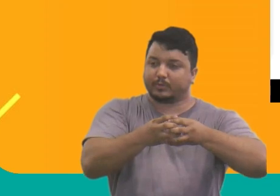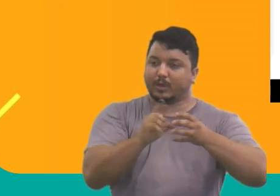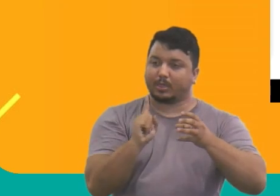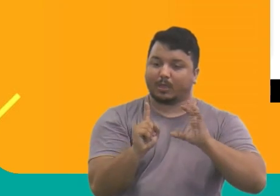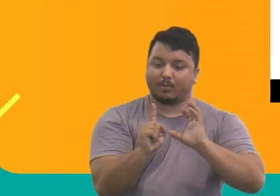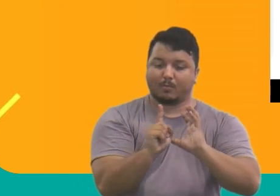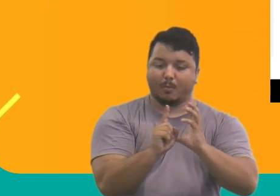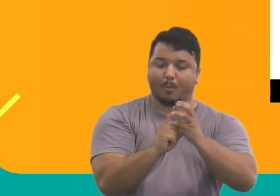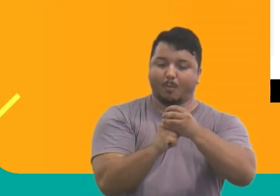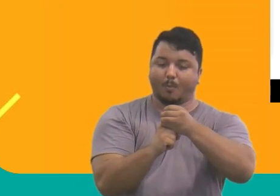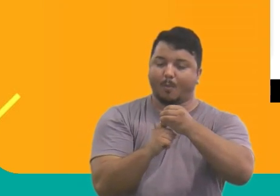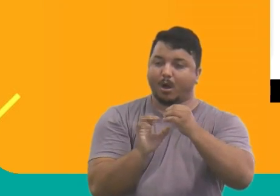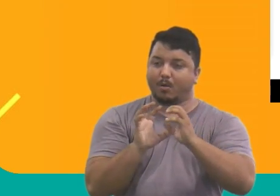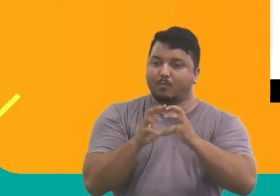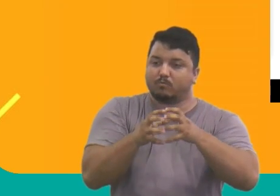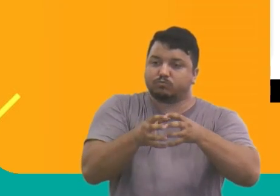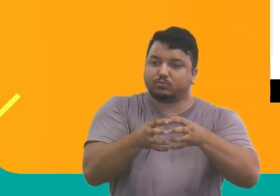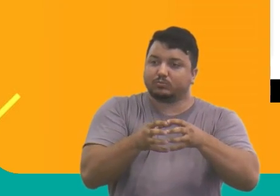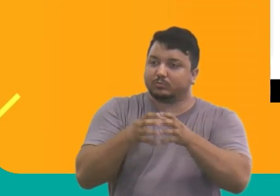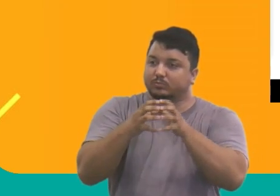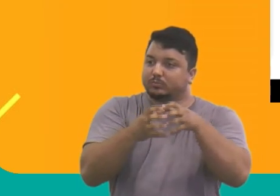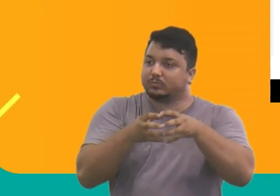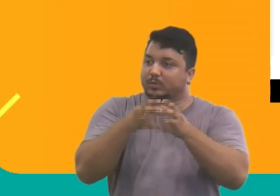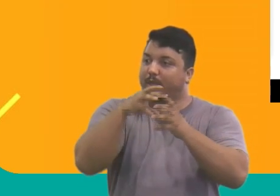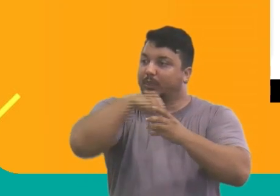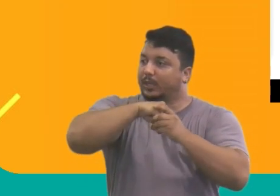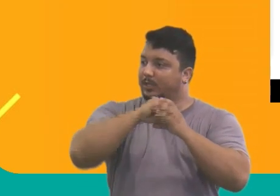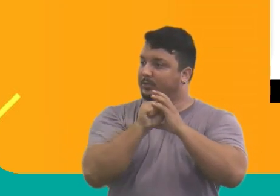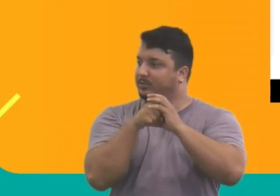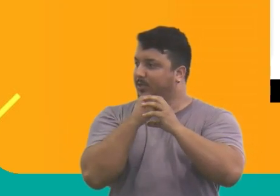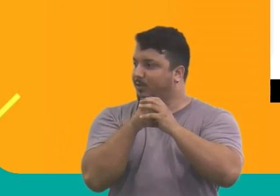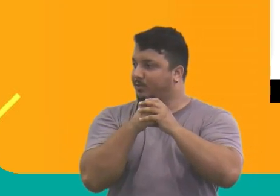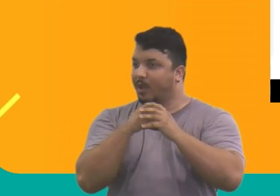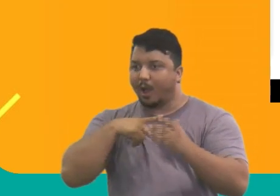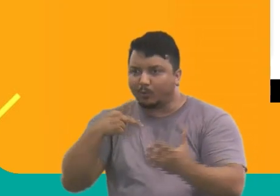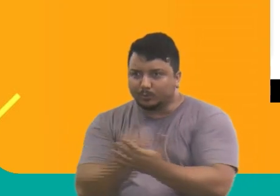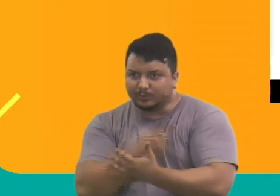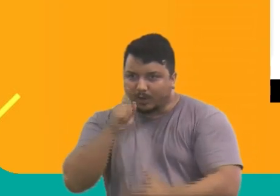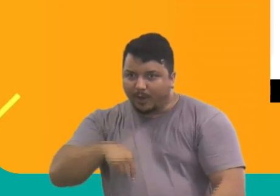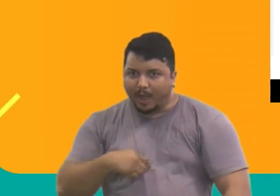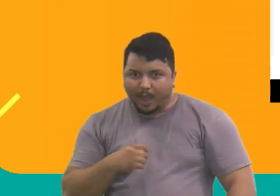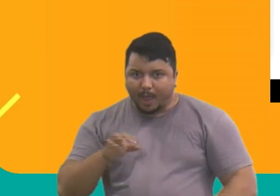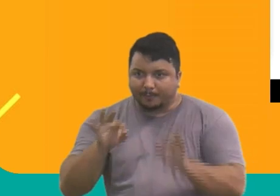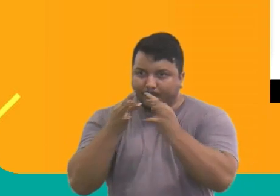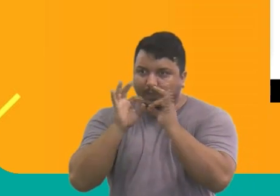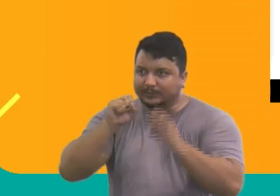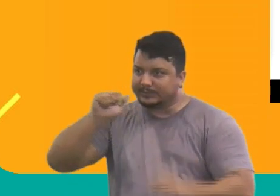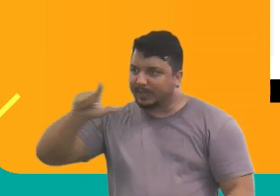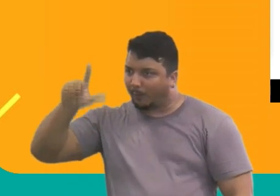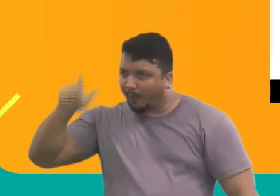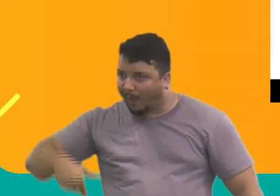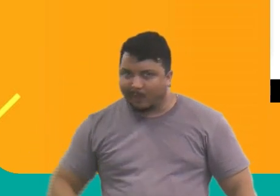e engolir para dentro da célula. Foi isso que aconteceu com a molécula de sal?